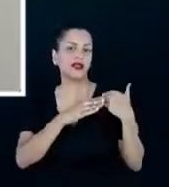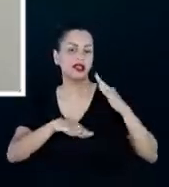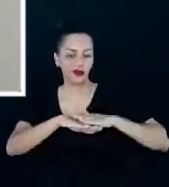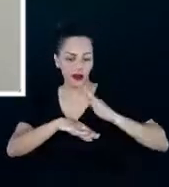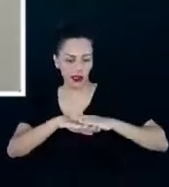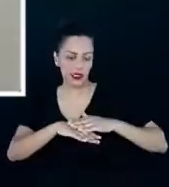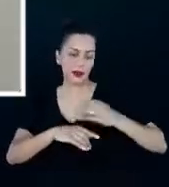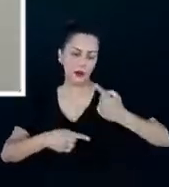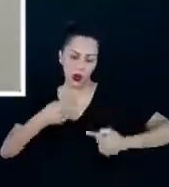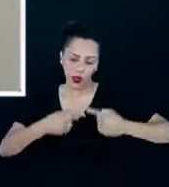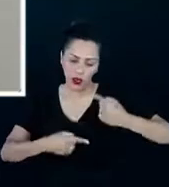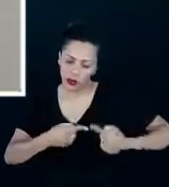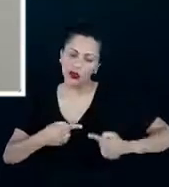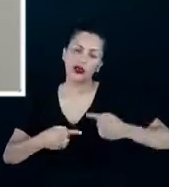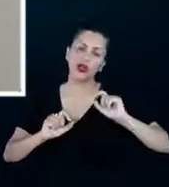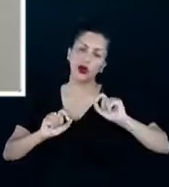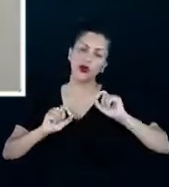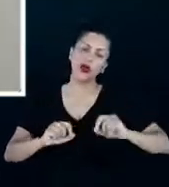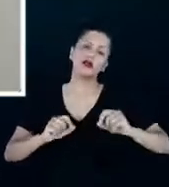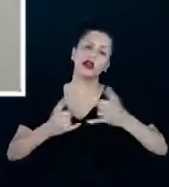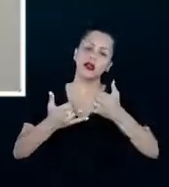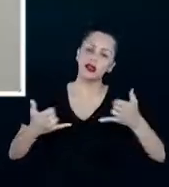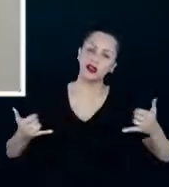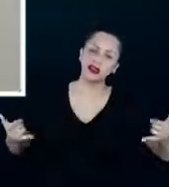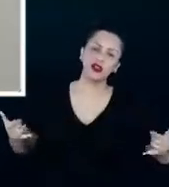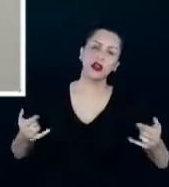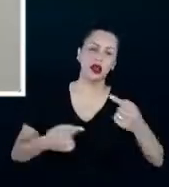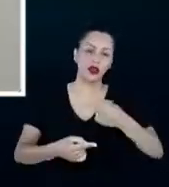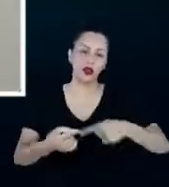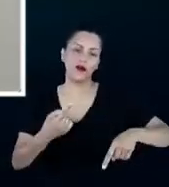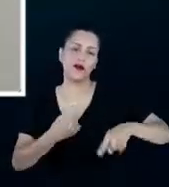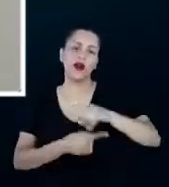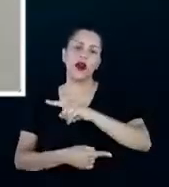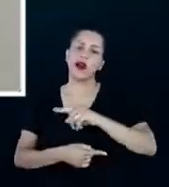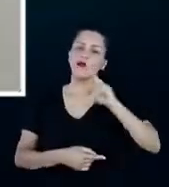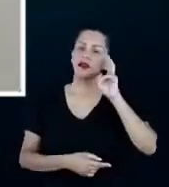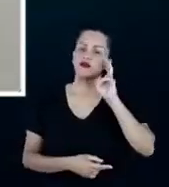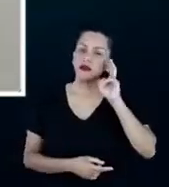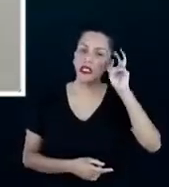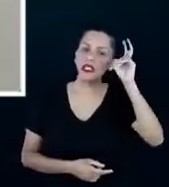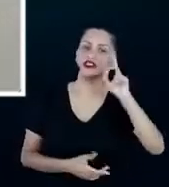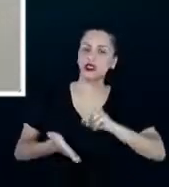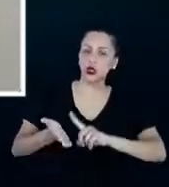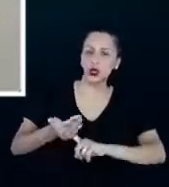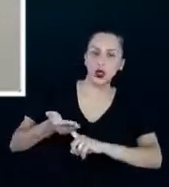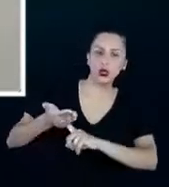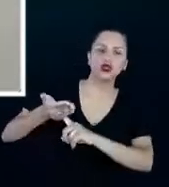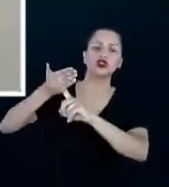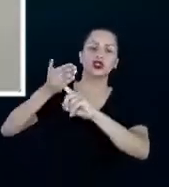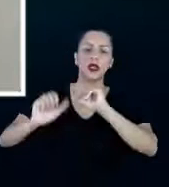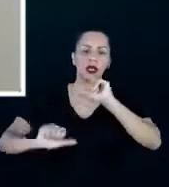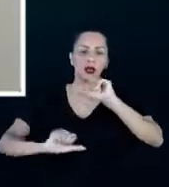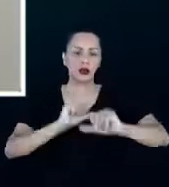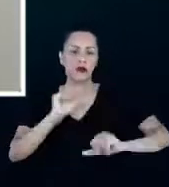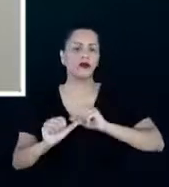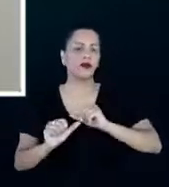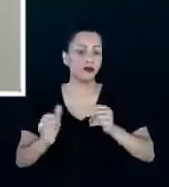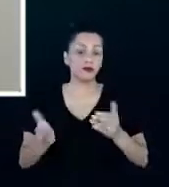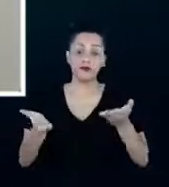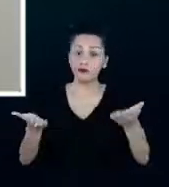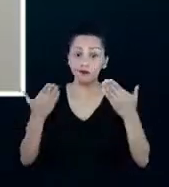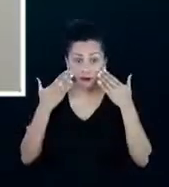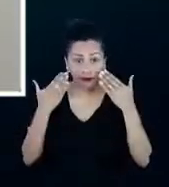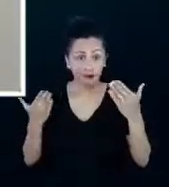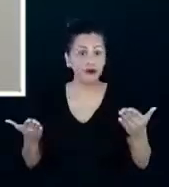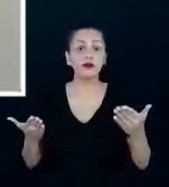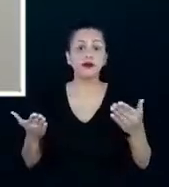né, as energias renováveis, as soluções inteligentes com eficiência energética para a mesa, para a viabilidade, para a